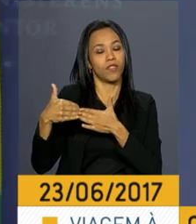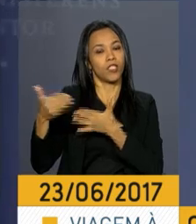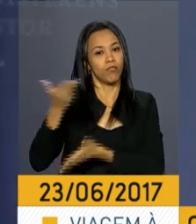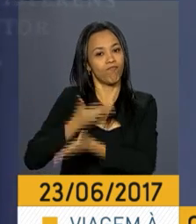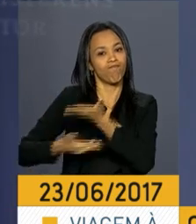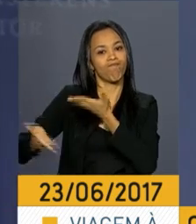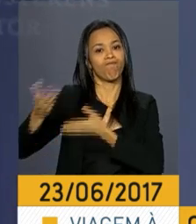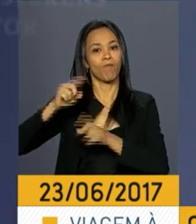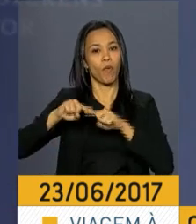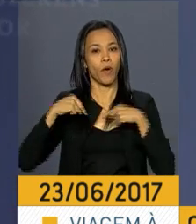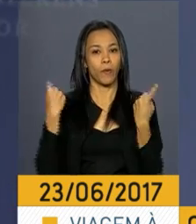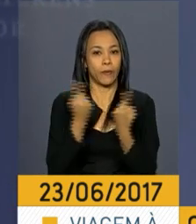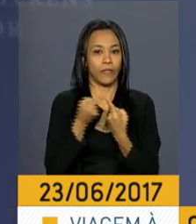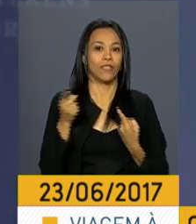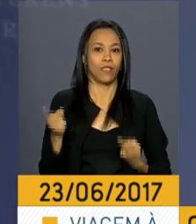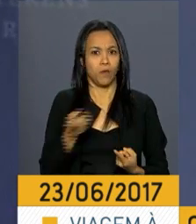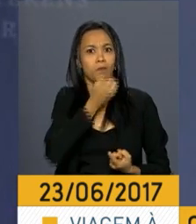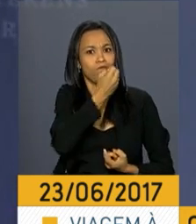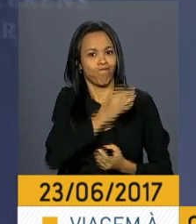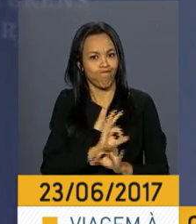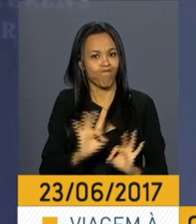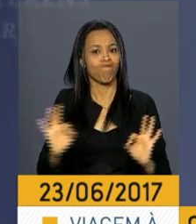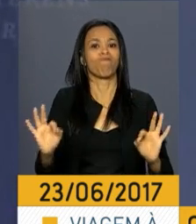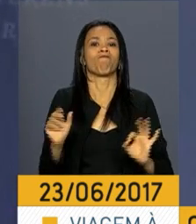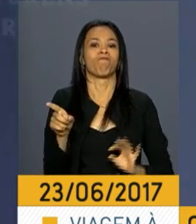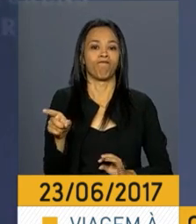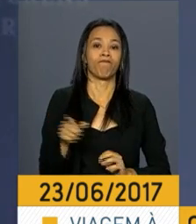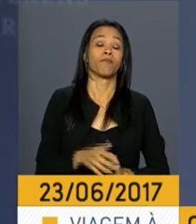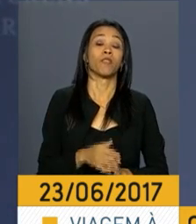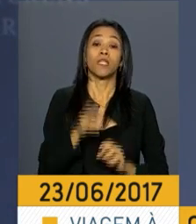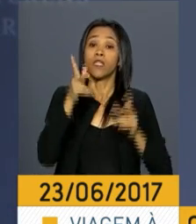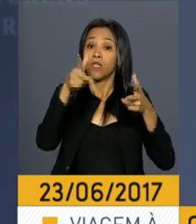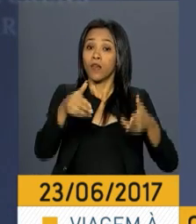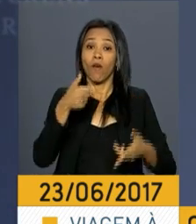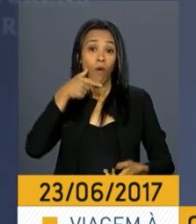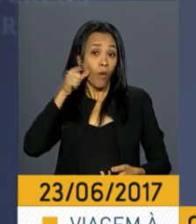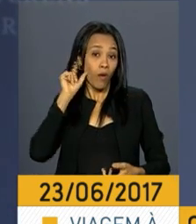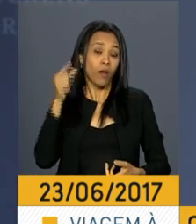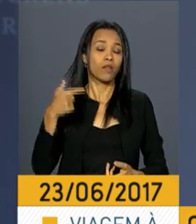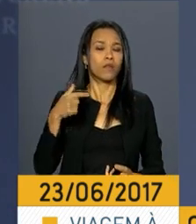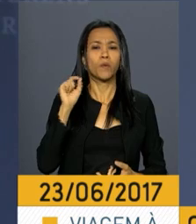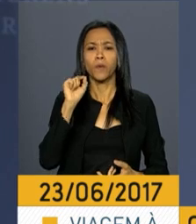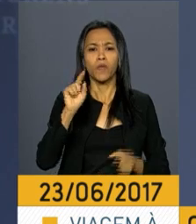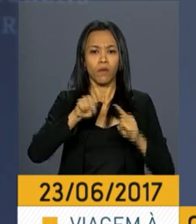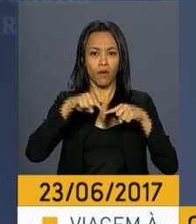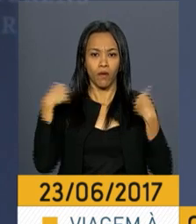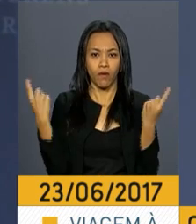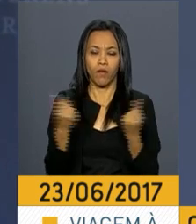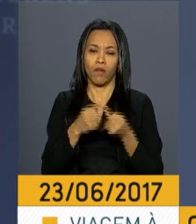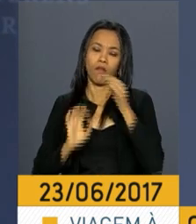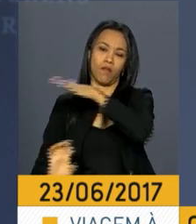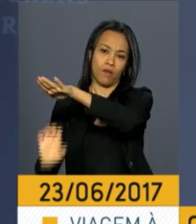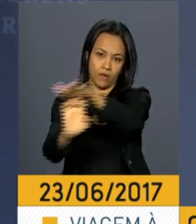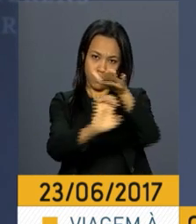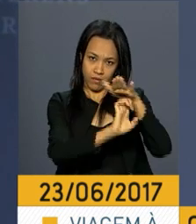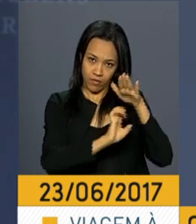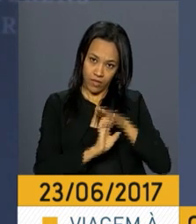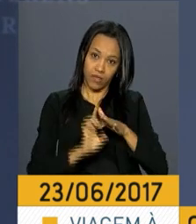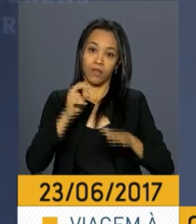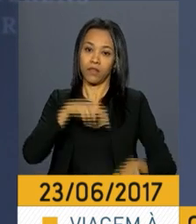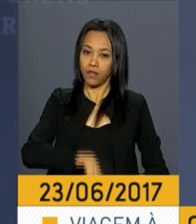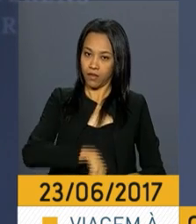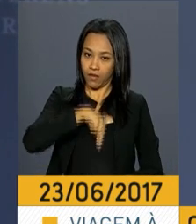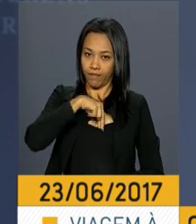uma reunião extremamente produtiva, como foi ontem a reunião com os investidores